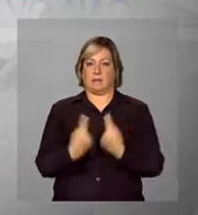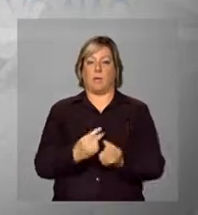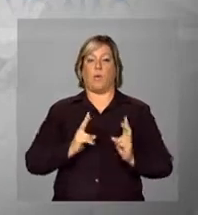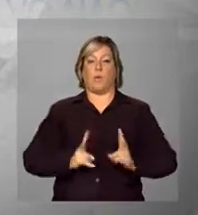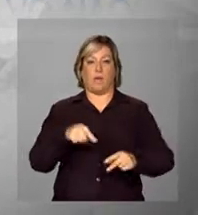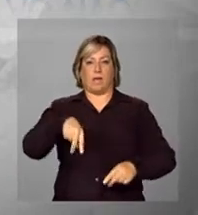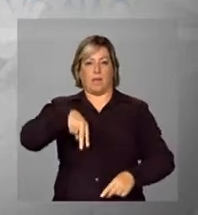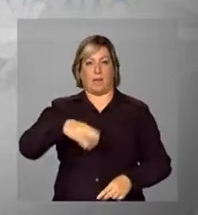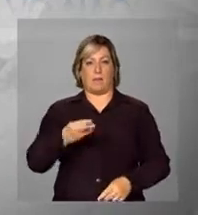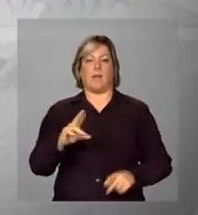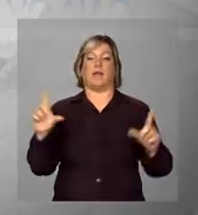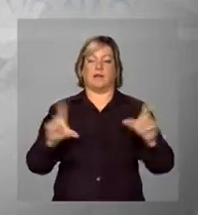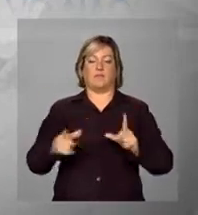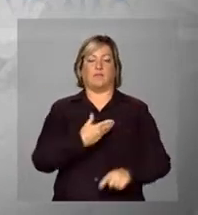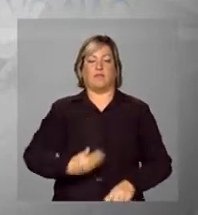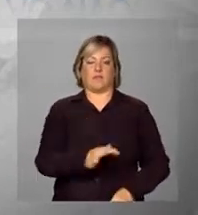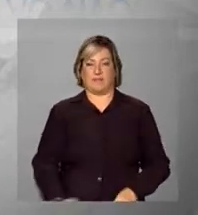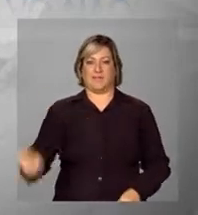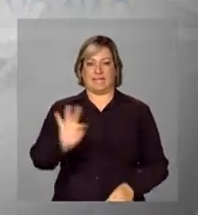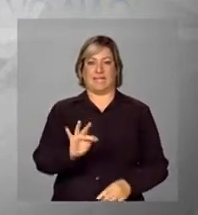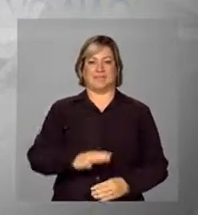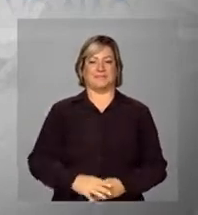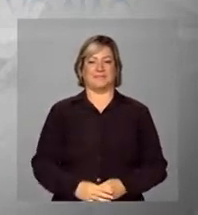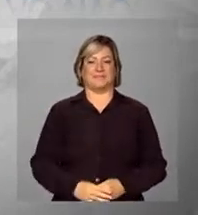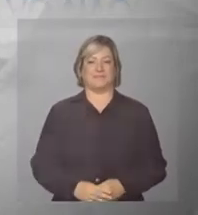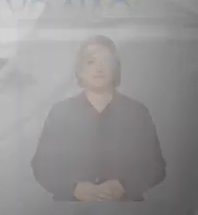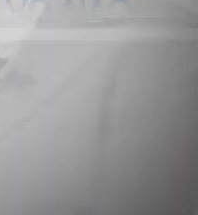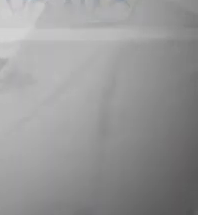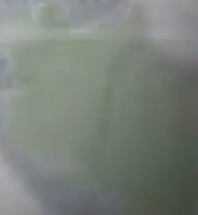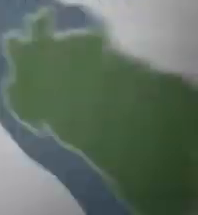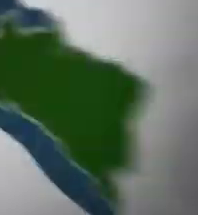Continue com a gente na NBR a TV do Governo